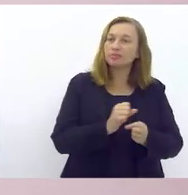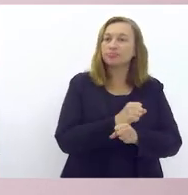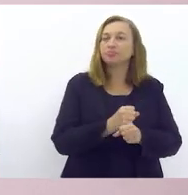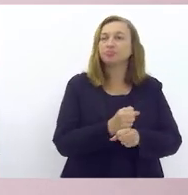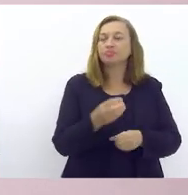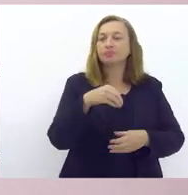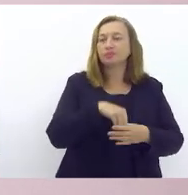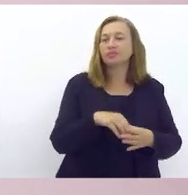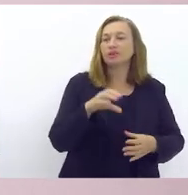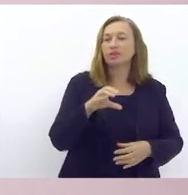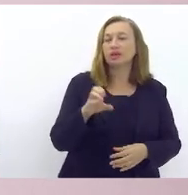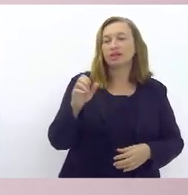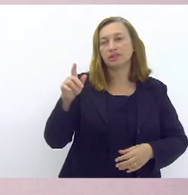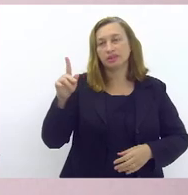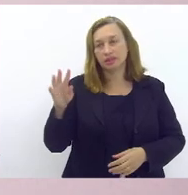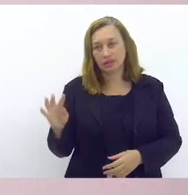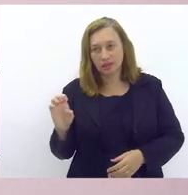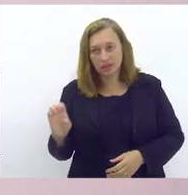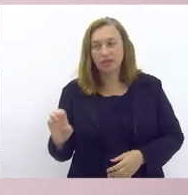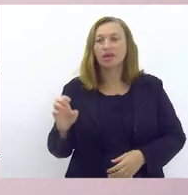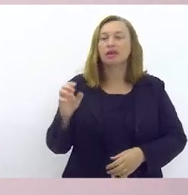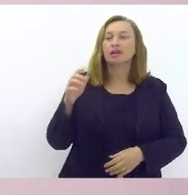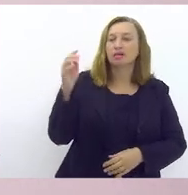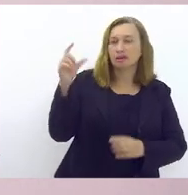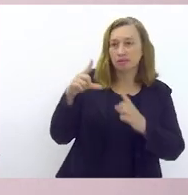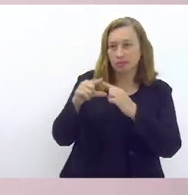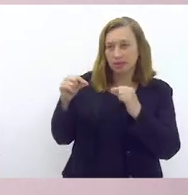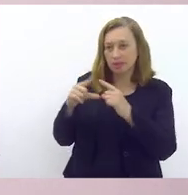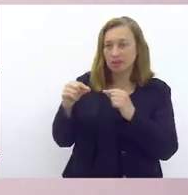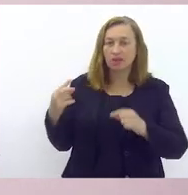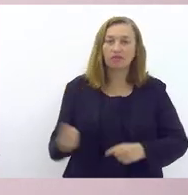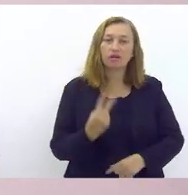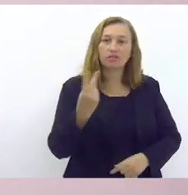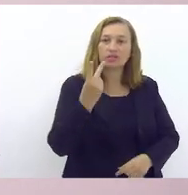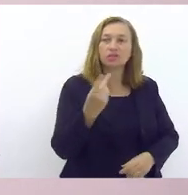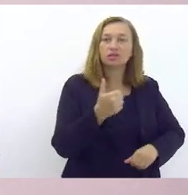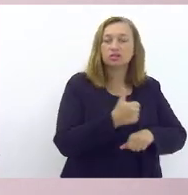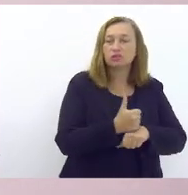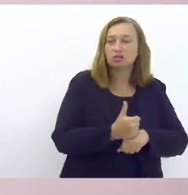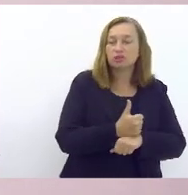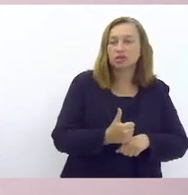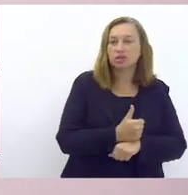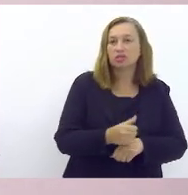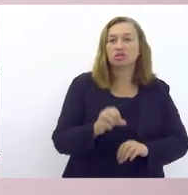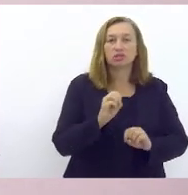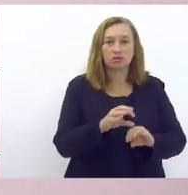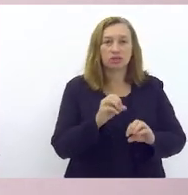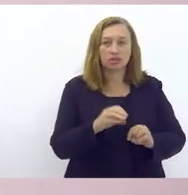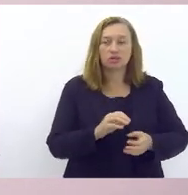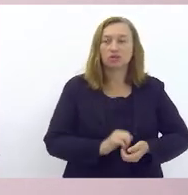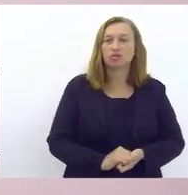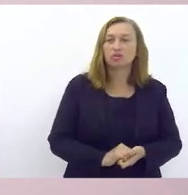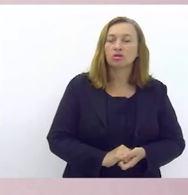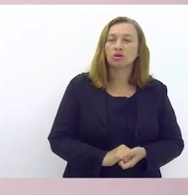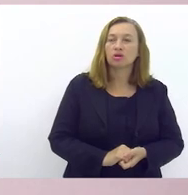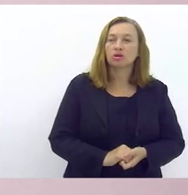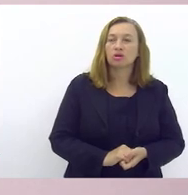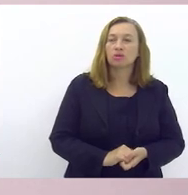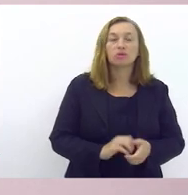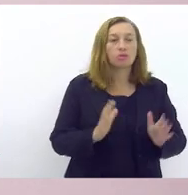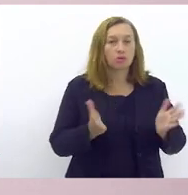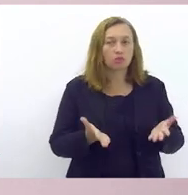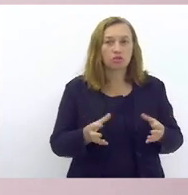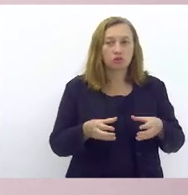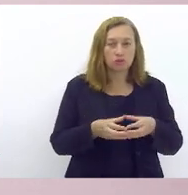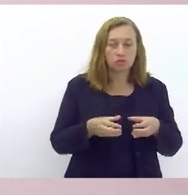da CNTE em Brasília, trouxemos para o Rio de Janeiro a questão da valorização dos profissionais de educação. Hoje, essa